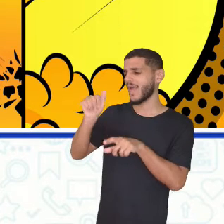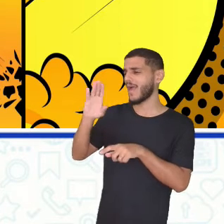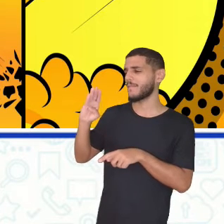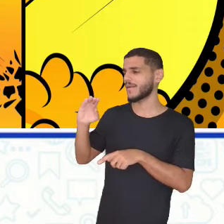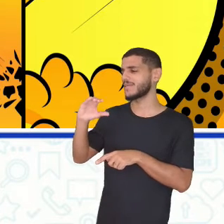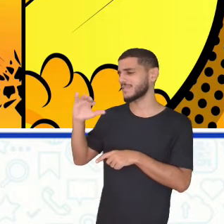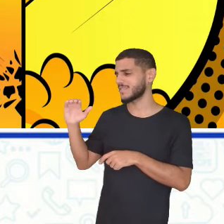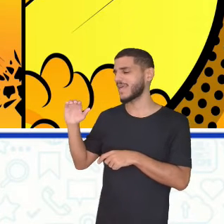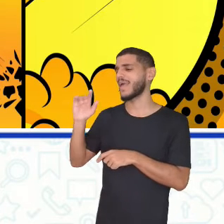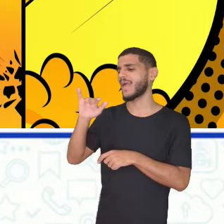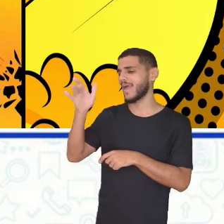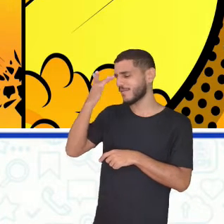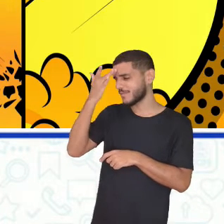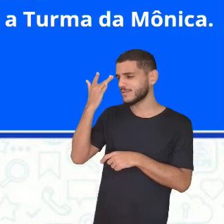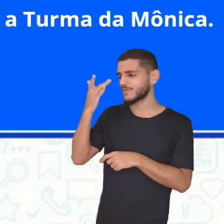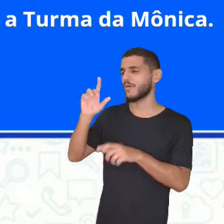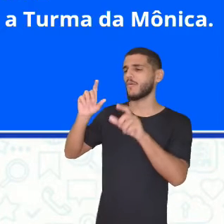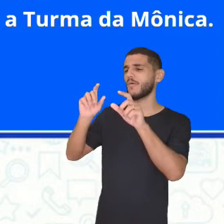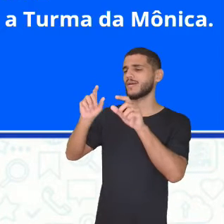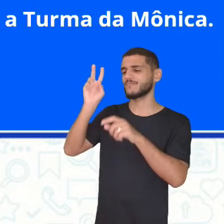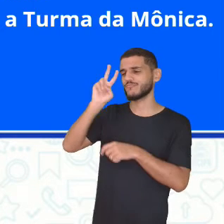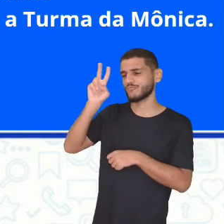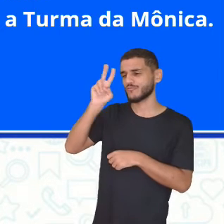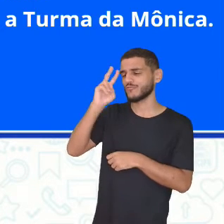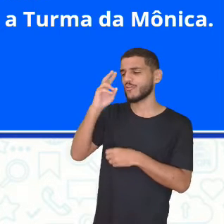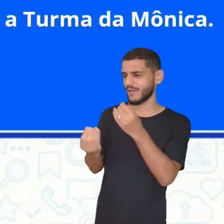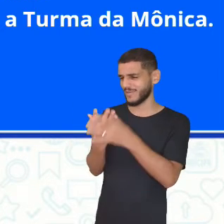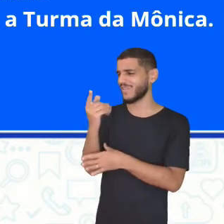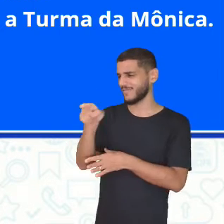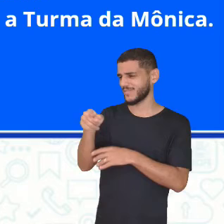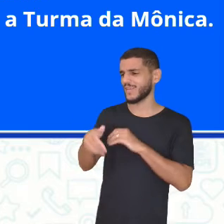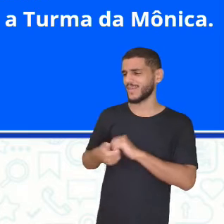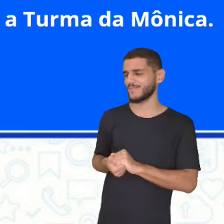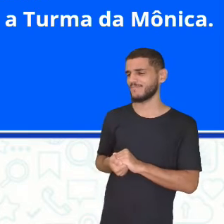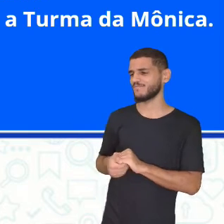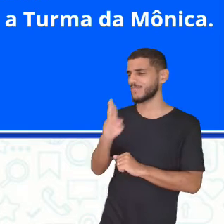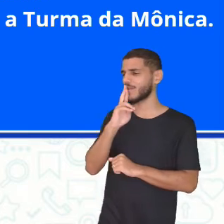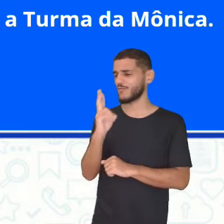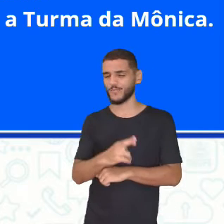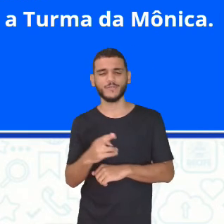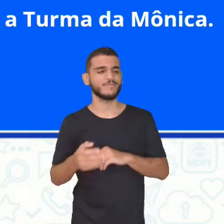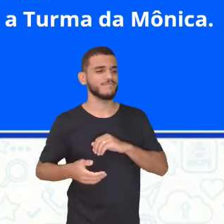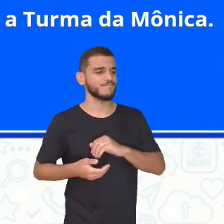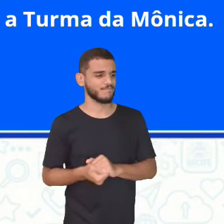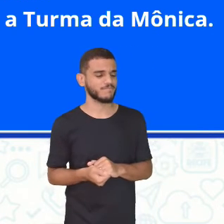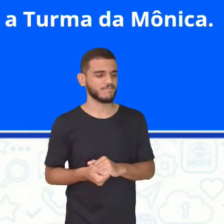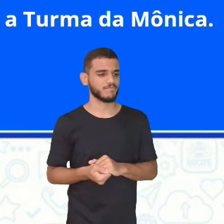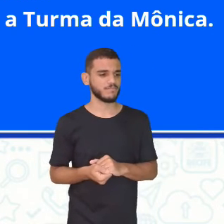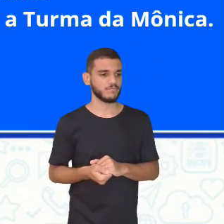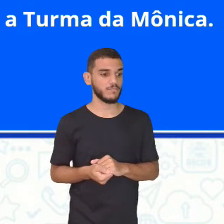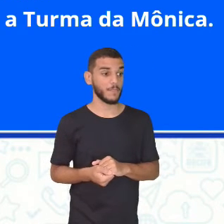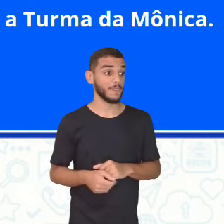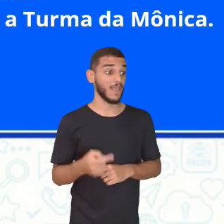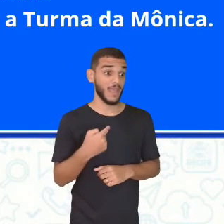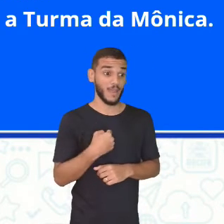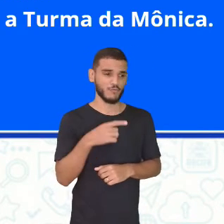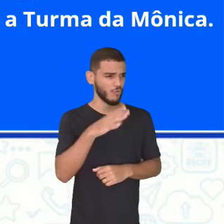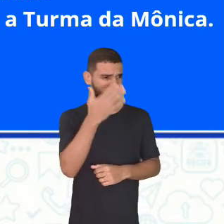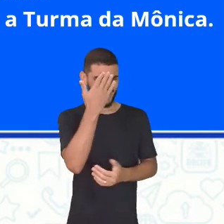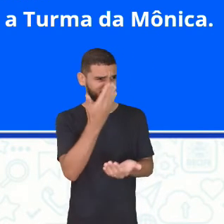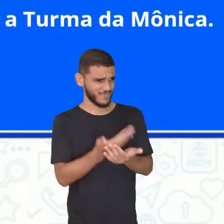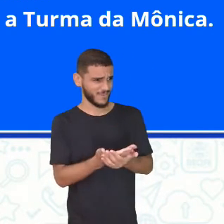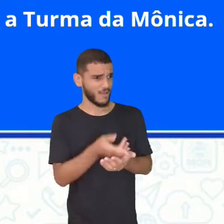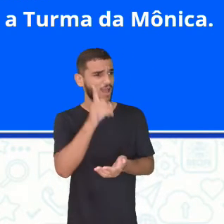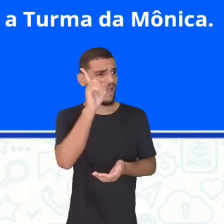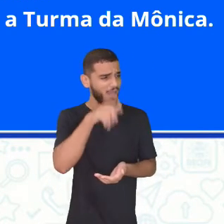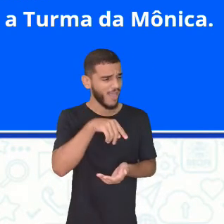das histórias em quadrinhos? Olha a resposta de Maurício de Souza. Não só acredito, como já